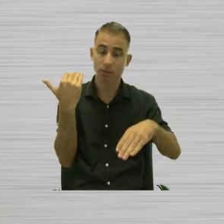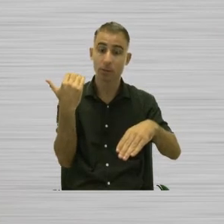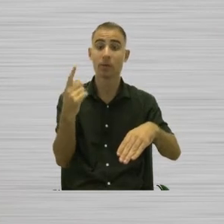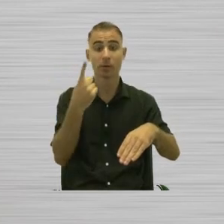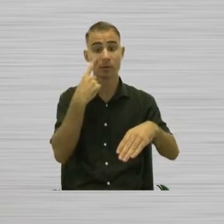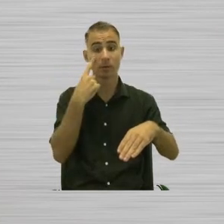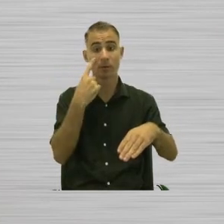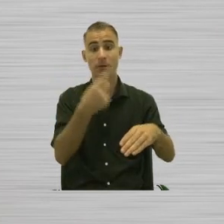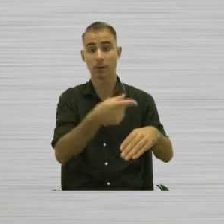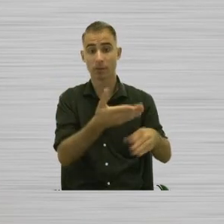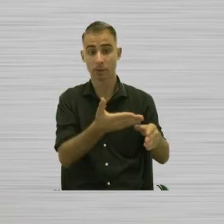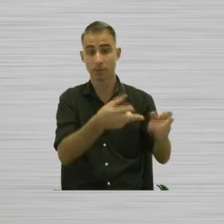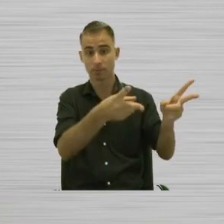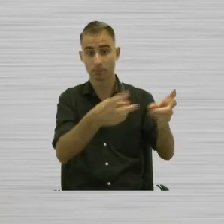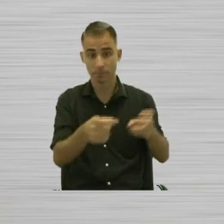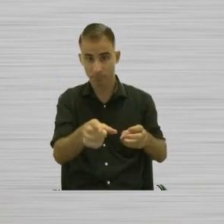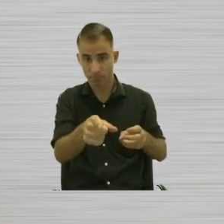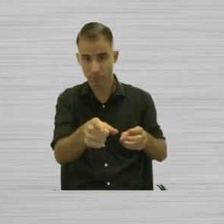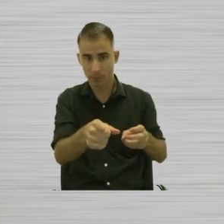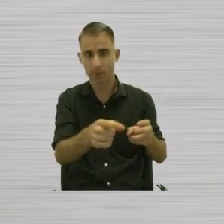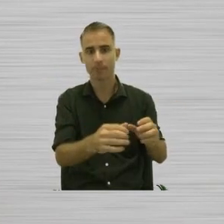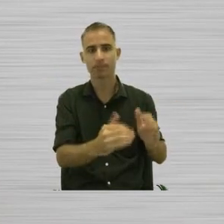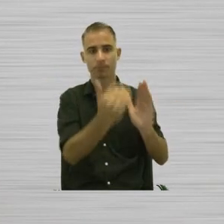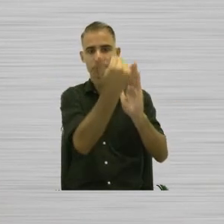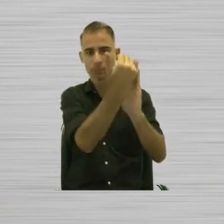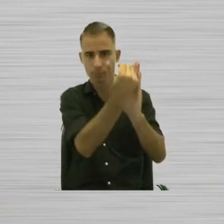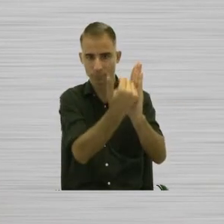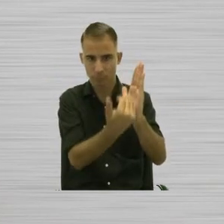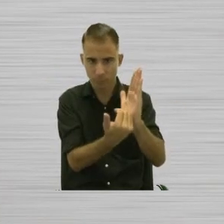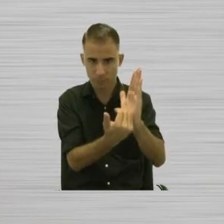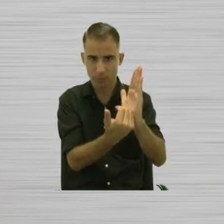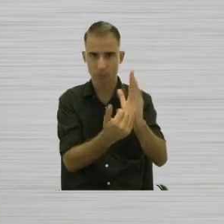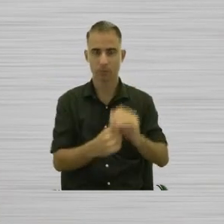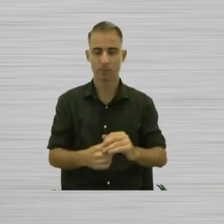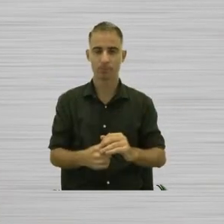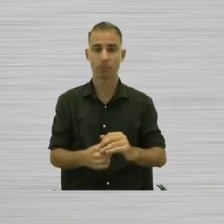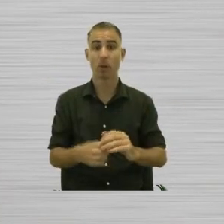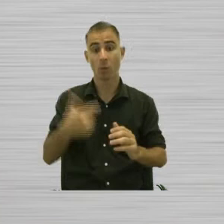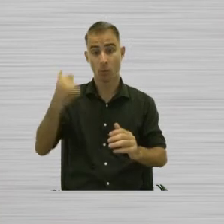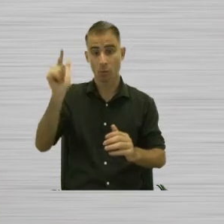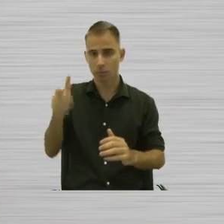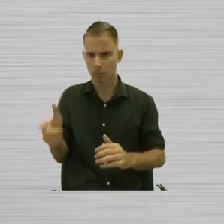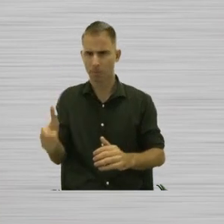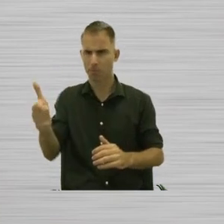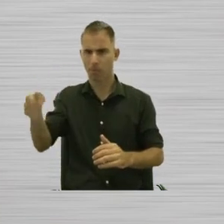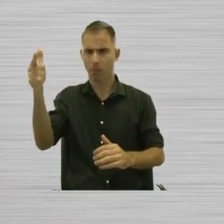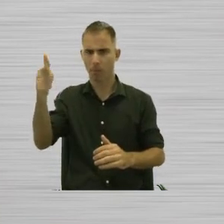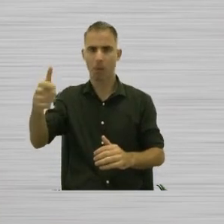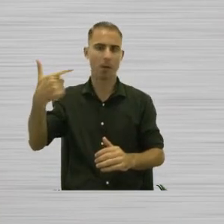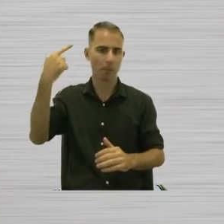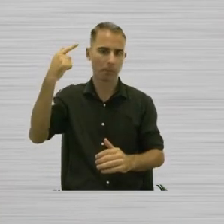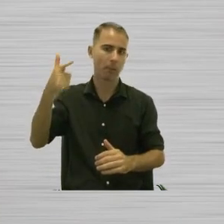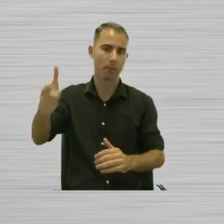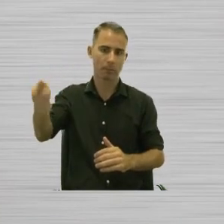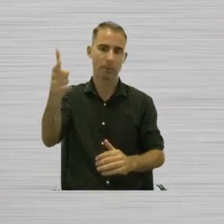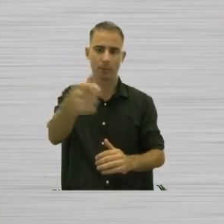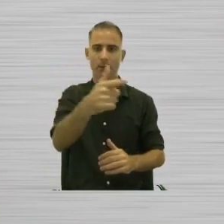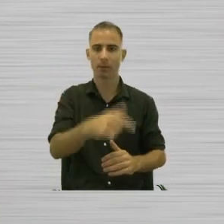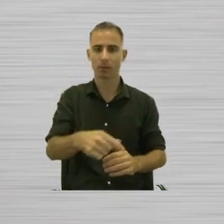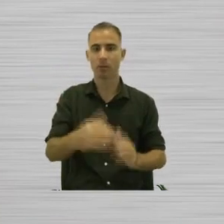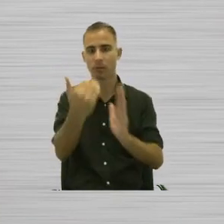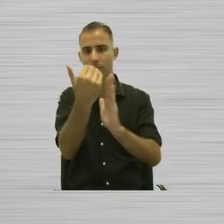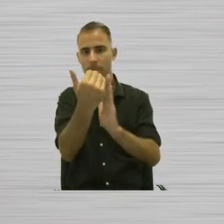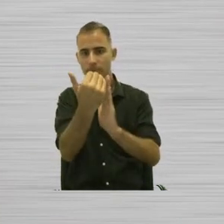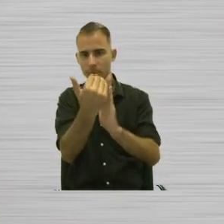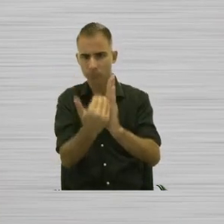diminuição. Na parte de homicídio, tivemos 5 casos. Quedas, 4. Suicídios, 1. E as